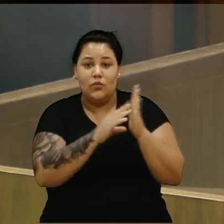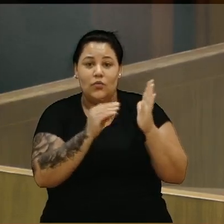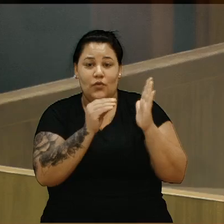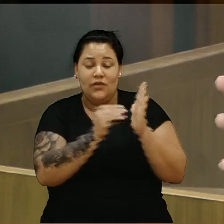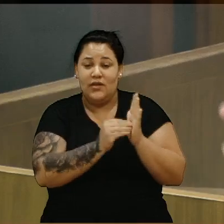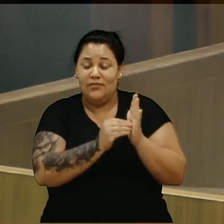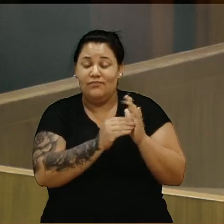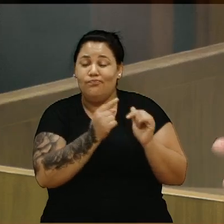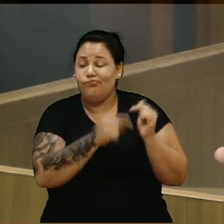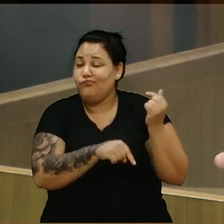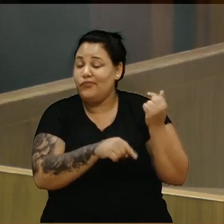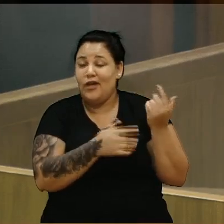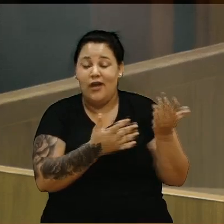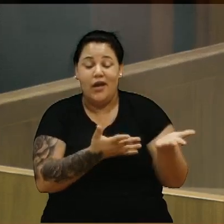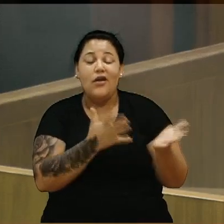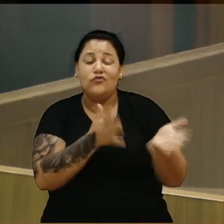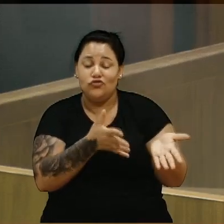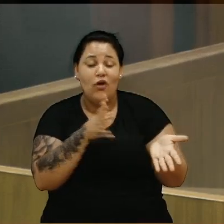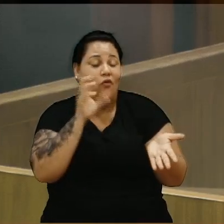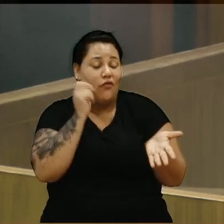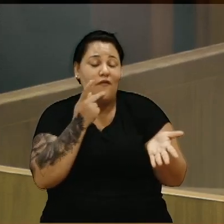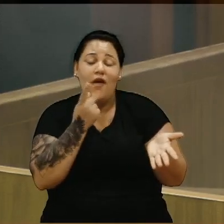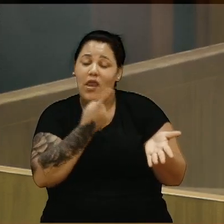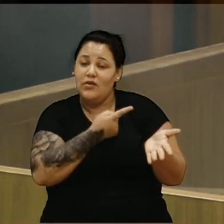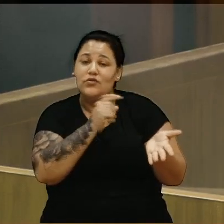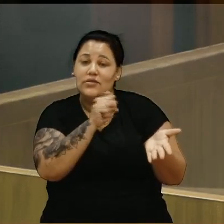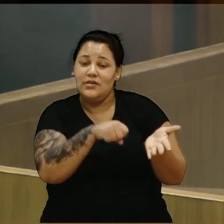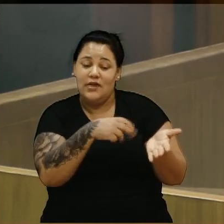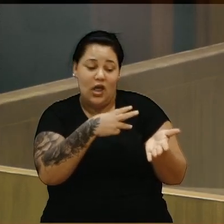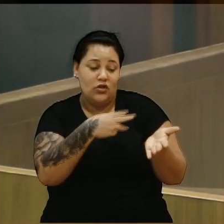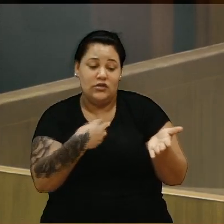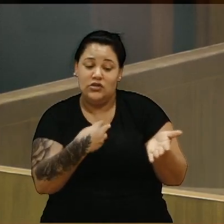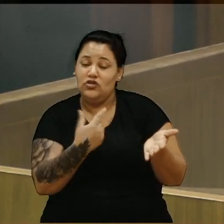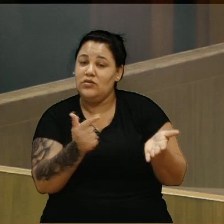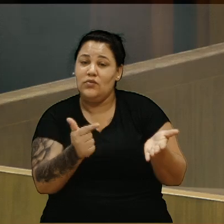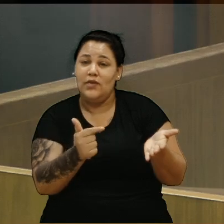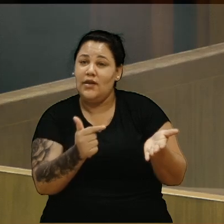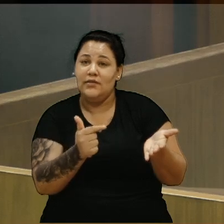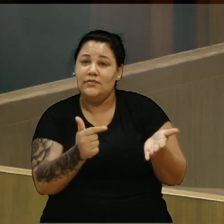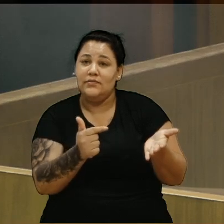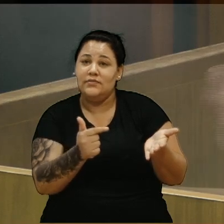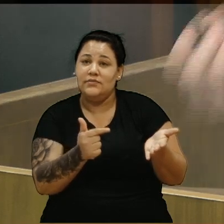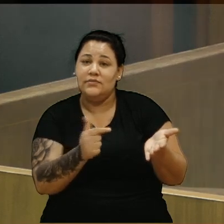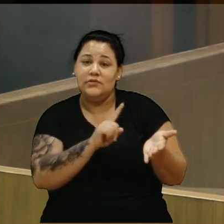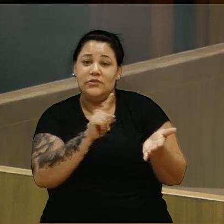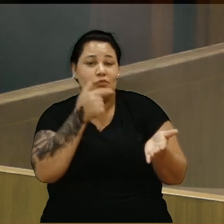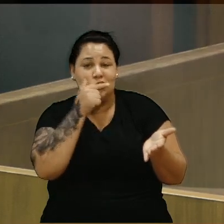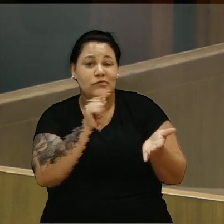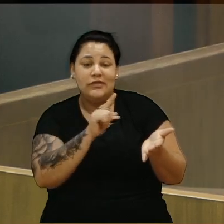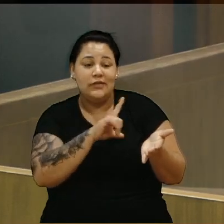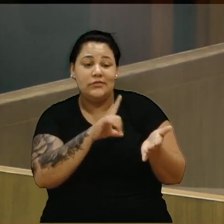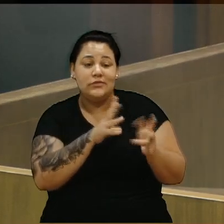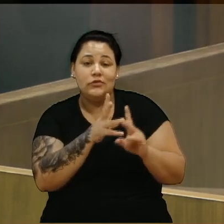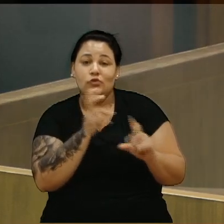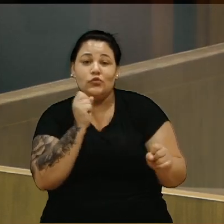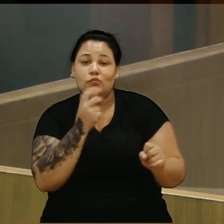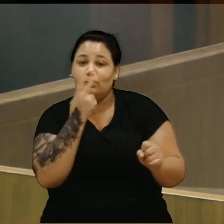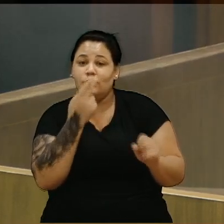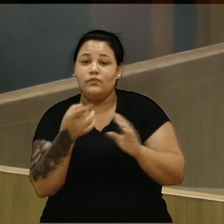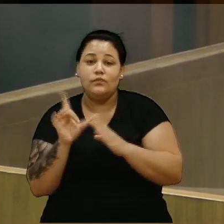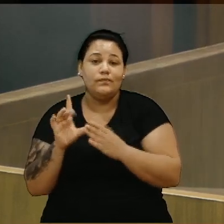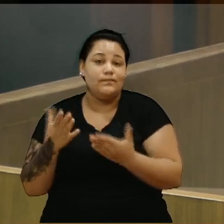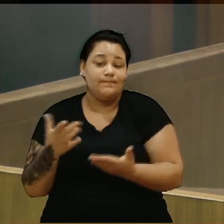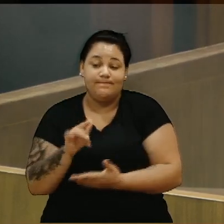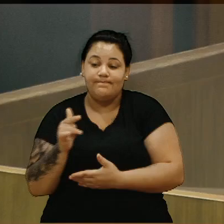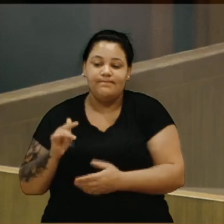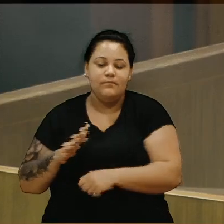insustentável. Eu já ouvi eles falando que a Visart não tem tido, por exemplo, não tem conseguido ter tanto lucro como já tiveram em outros